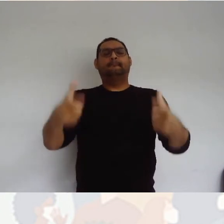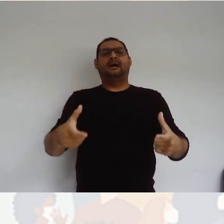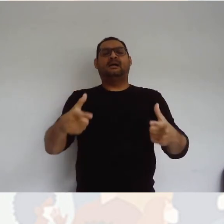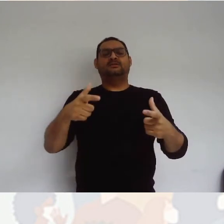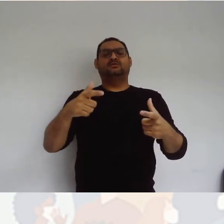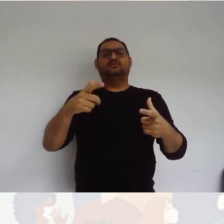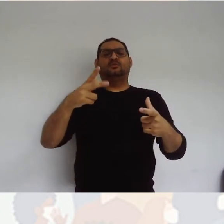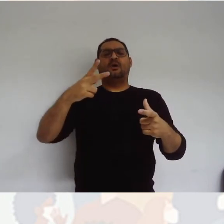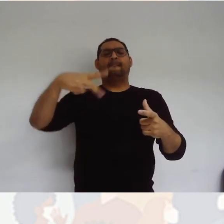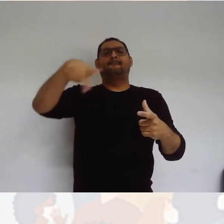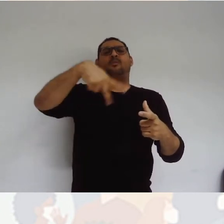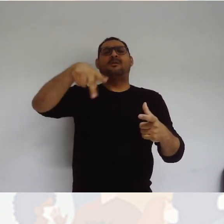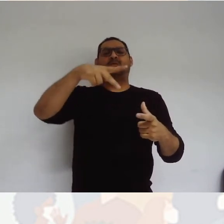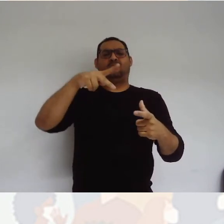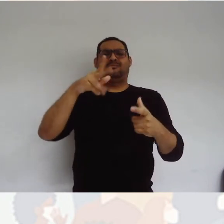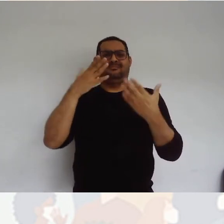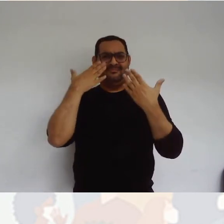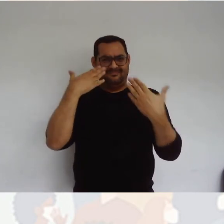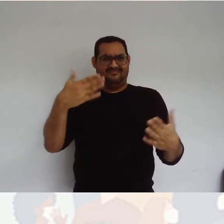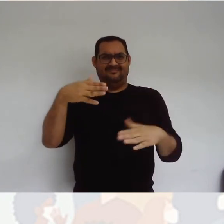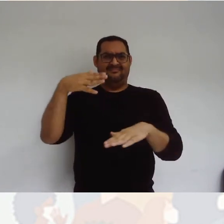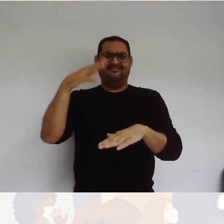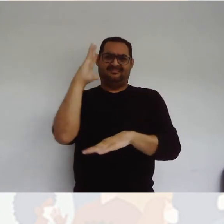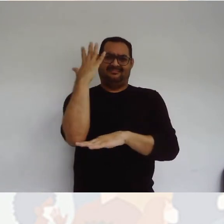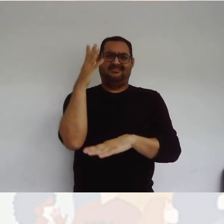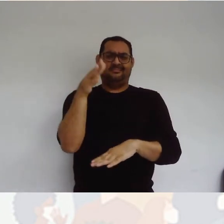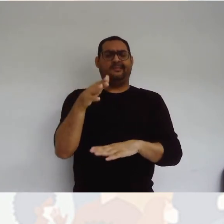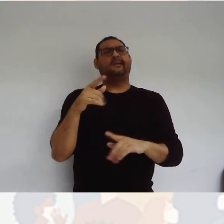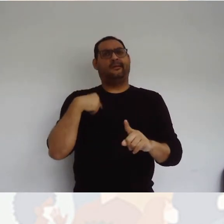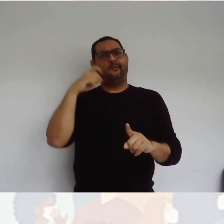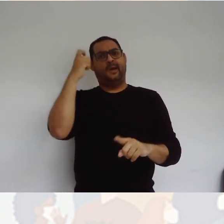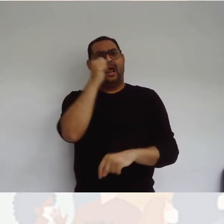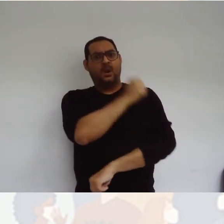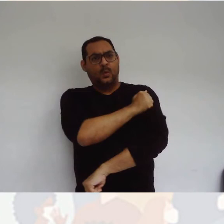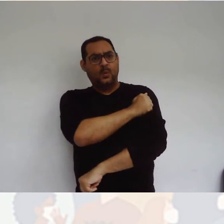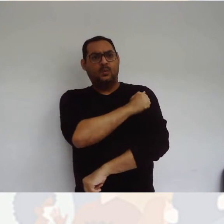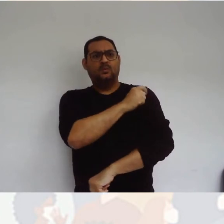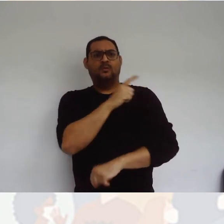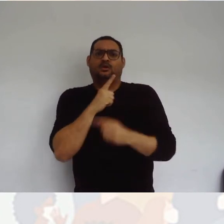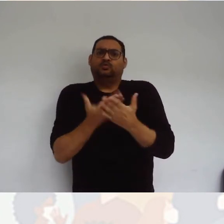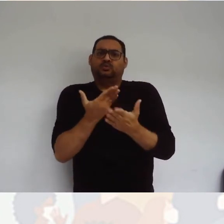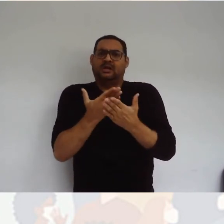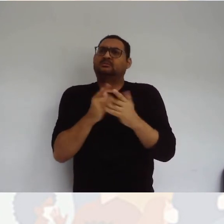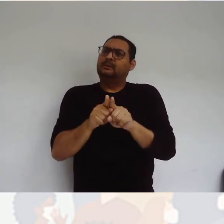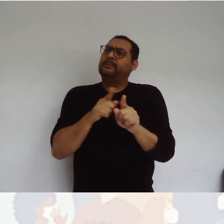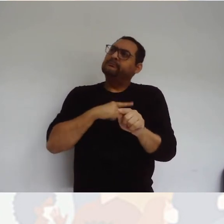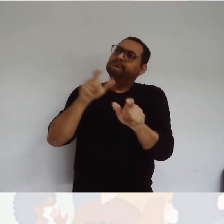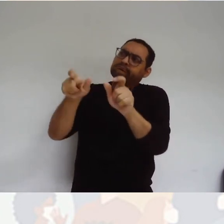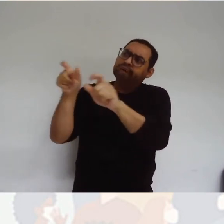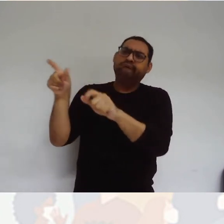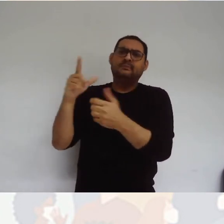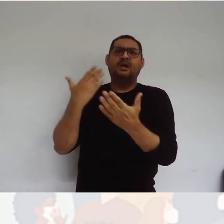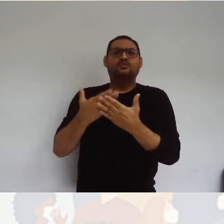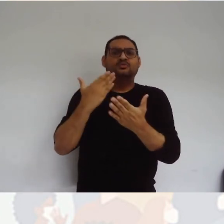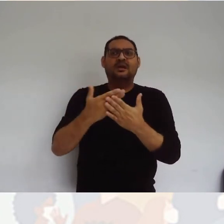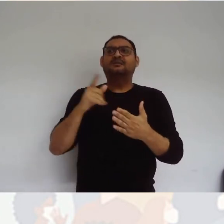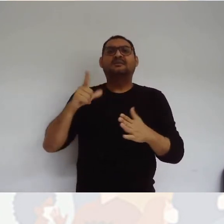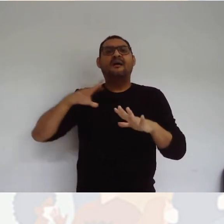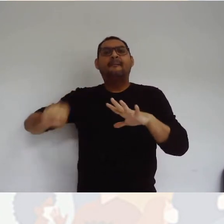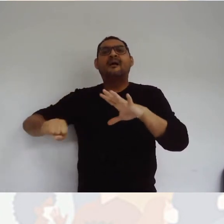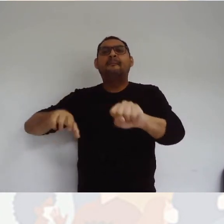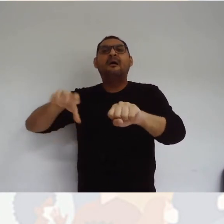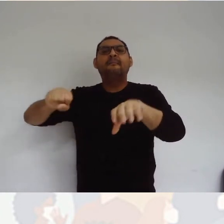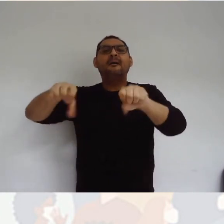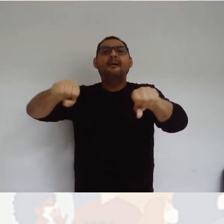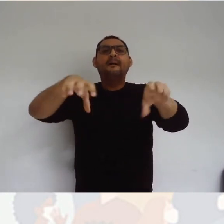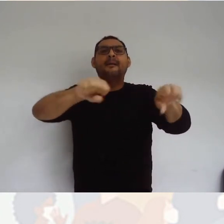praça, enquanto estudante, não só eu, como muitos outros estudantes que se apropriaram desses